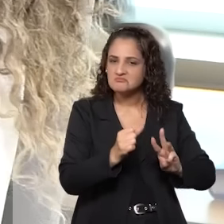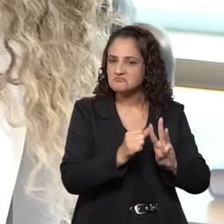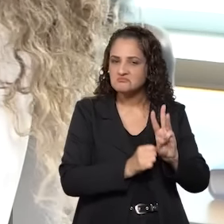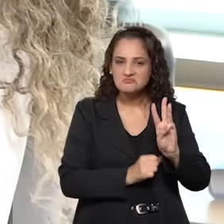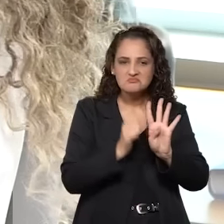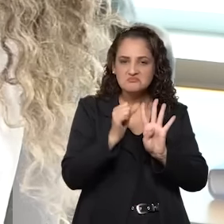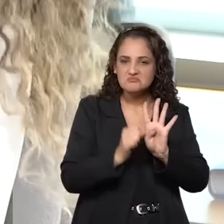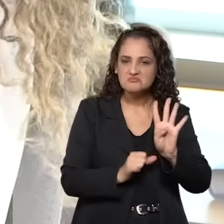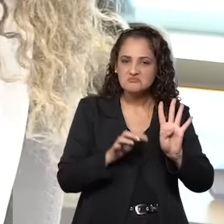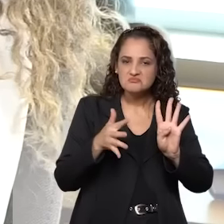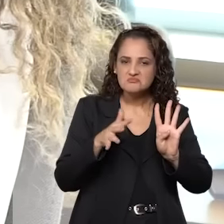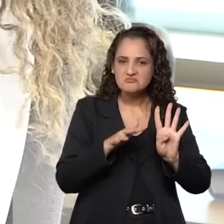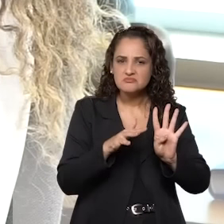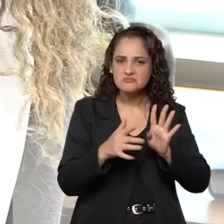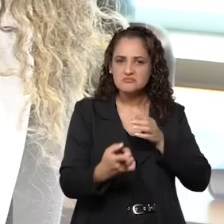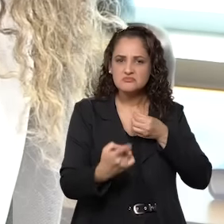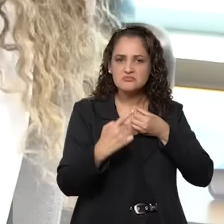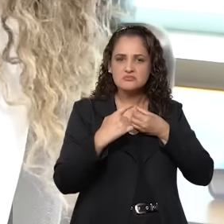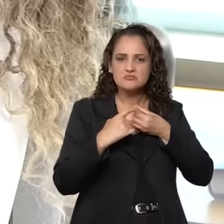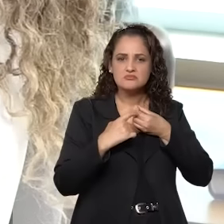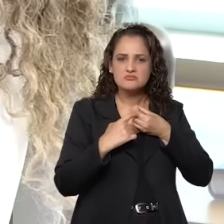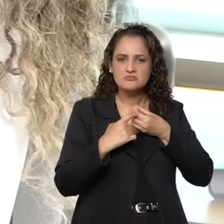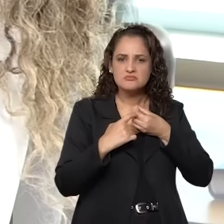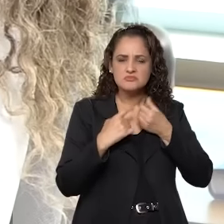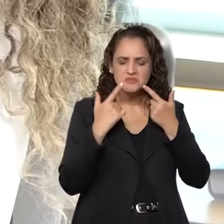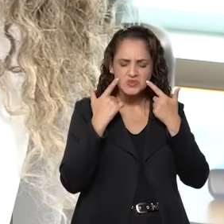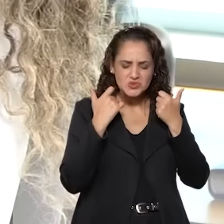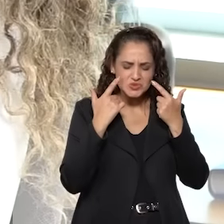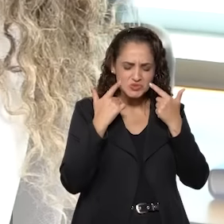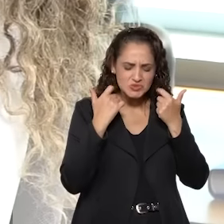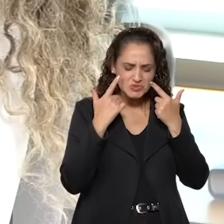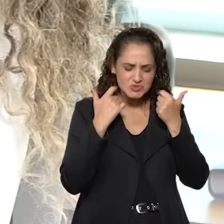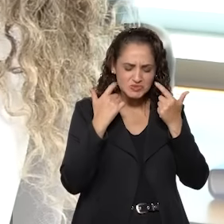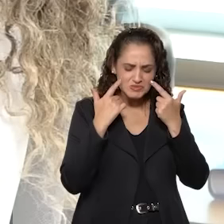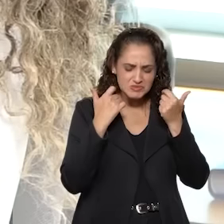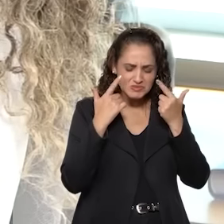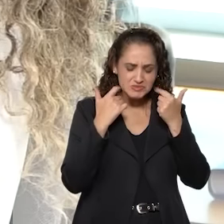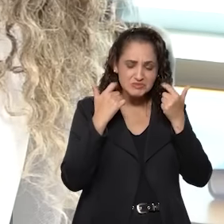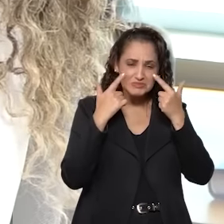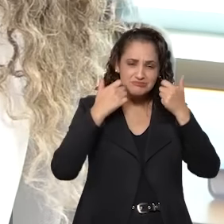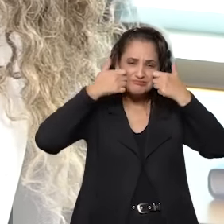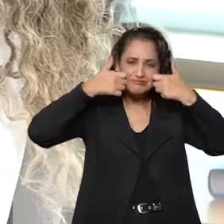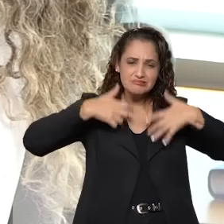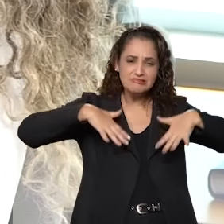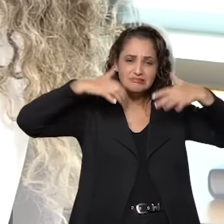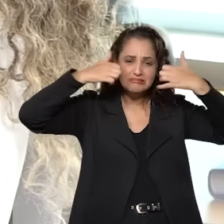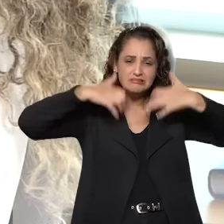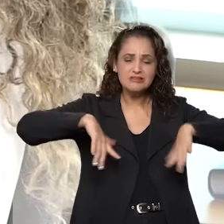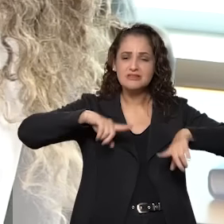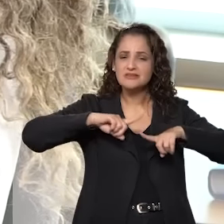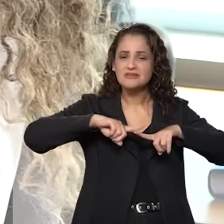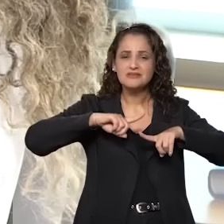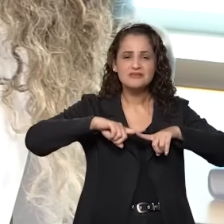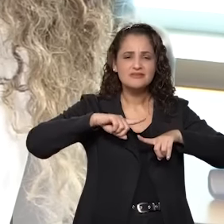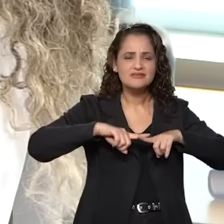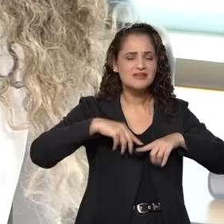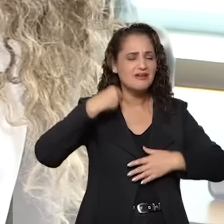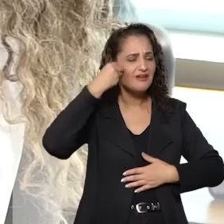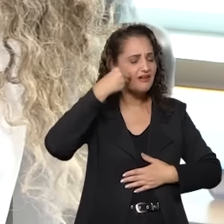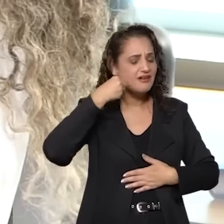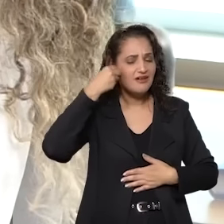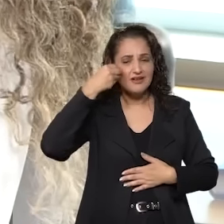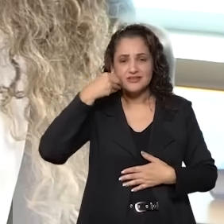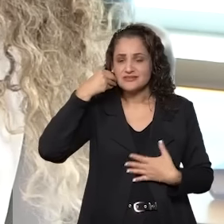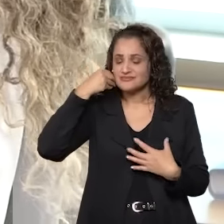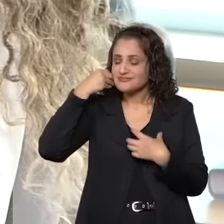chorando chorando porque inconformada Com as experiências de machismo de racismo de